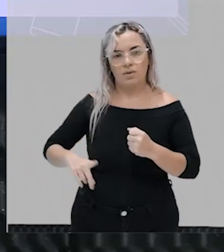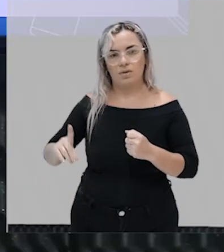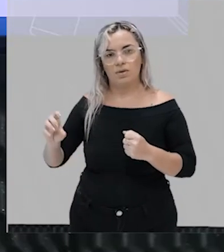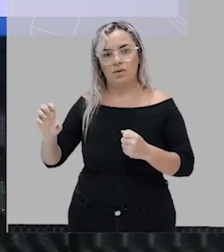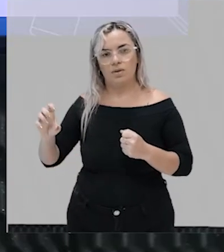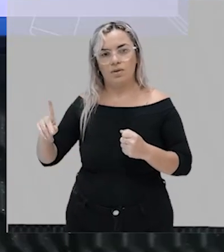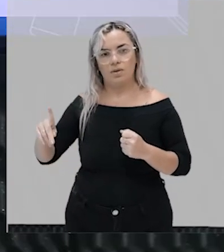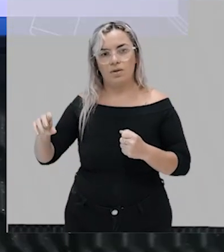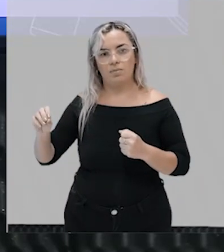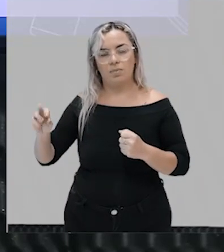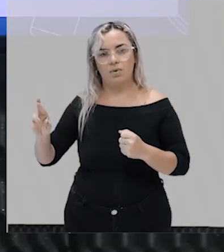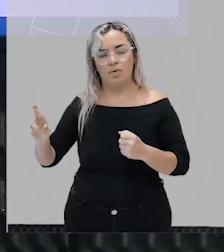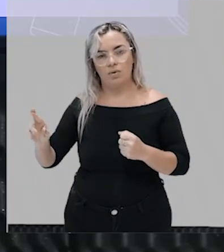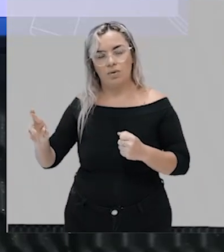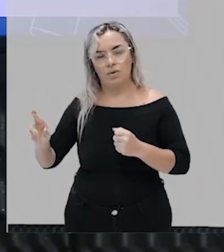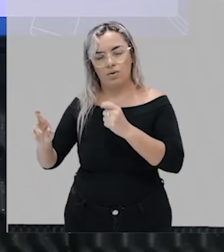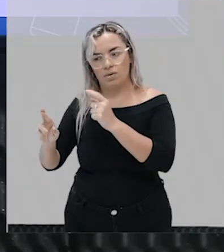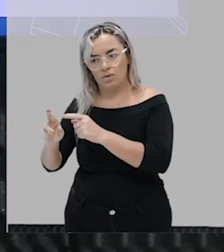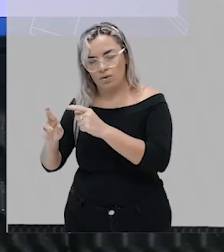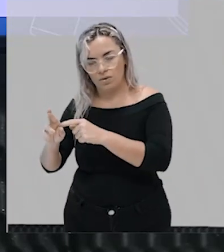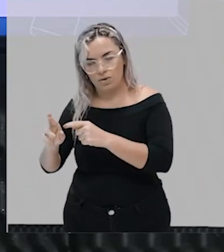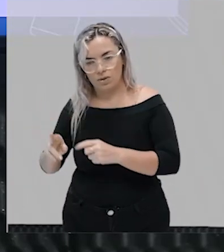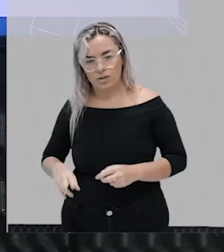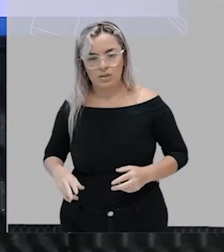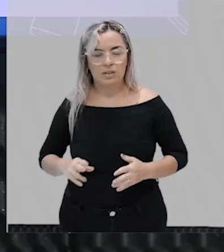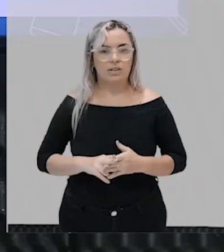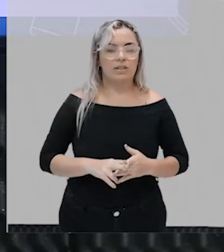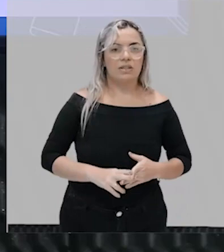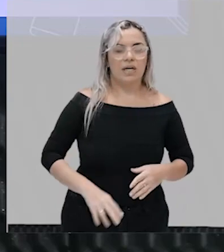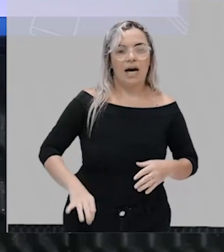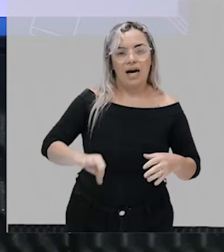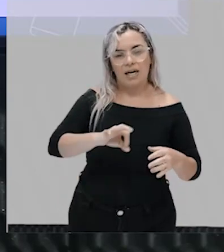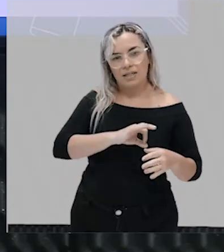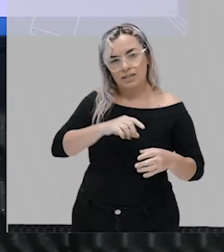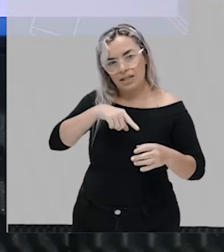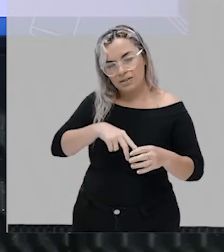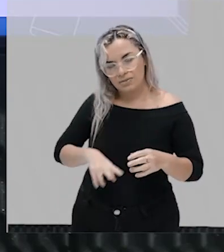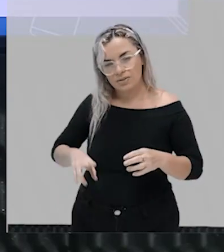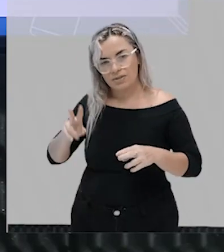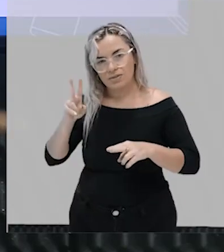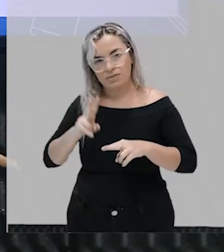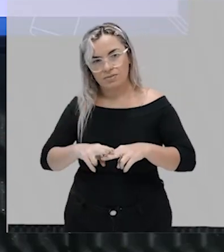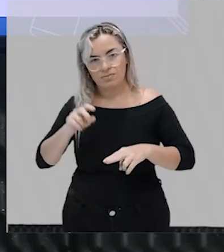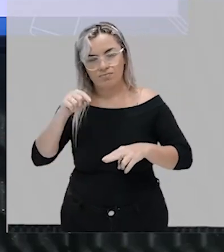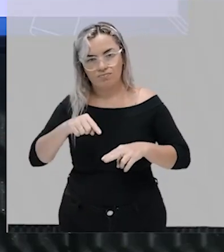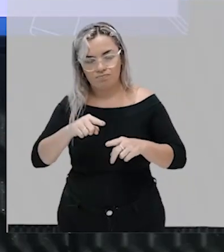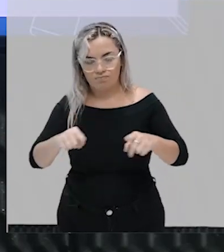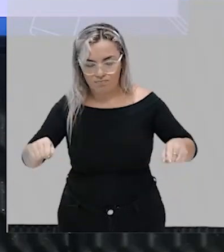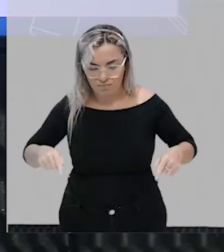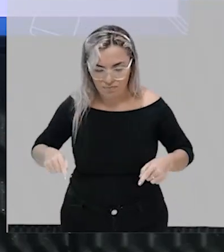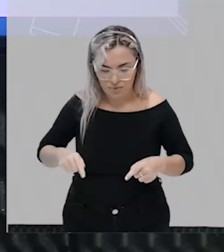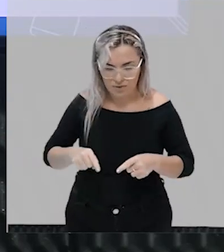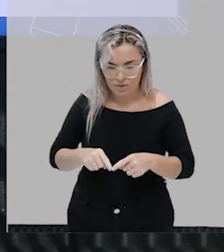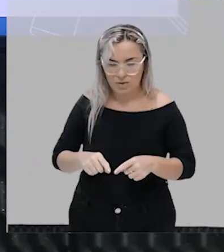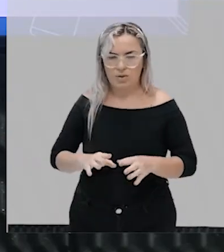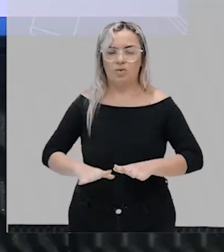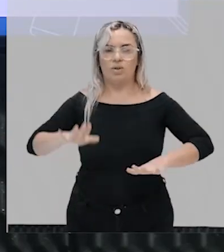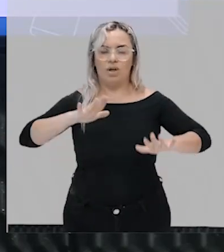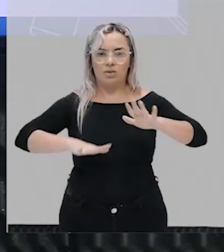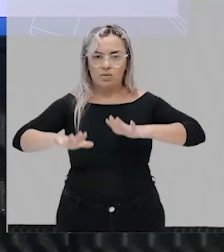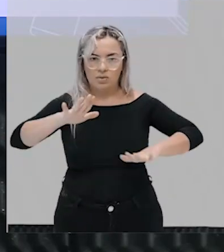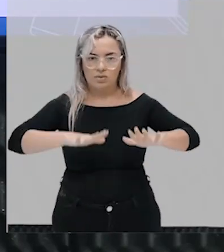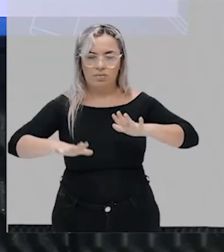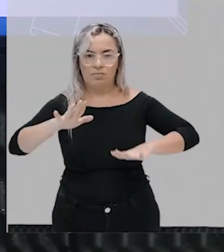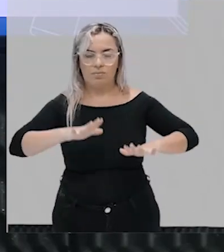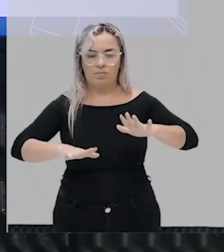Ele depôs na delegacia, eles depuseram, tá bom? A gente tem que tomar